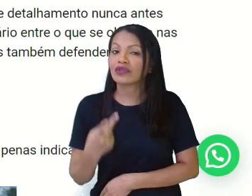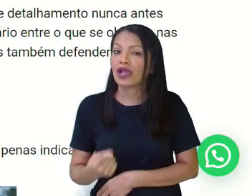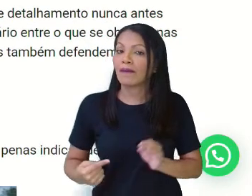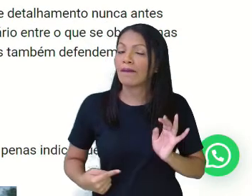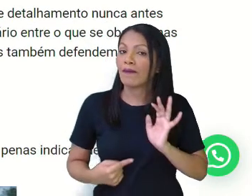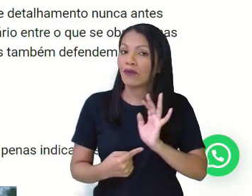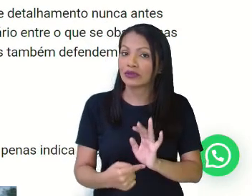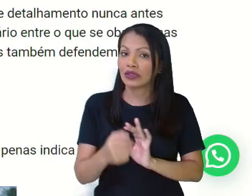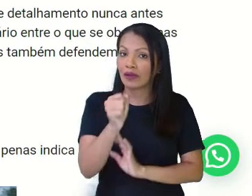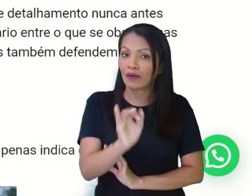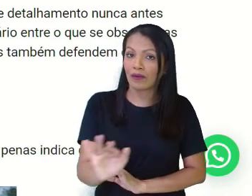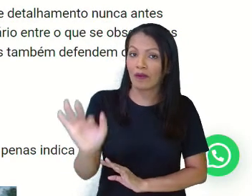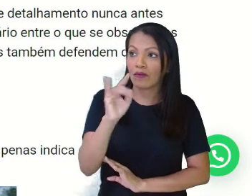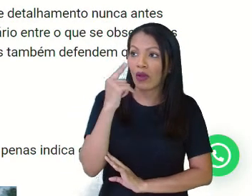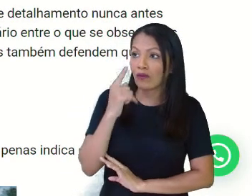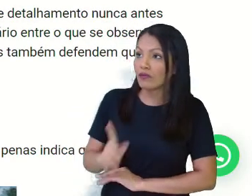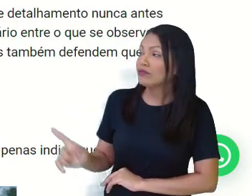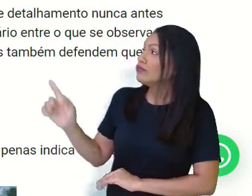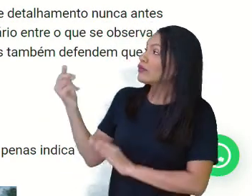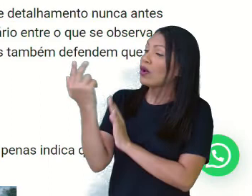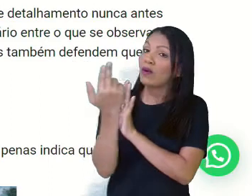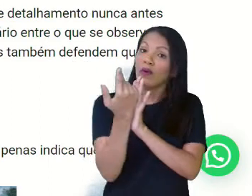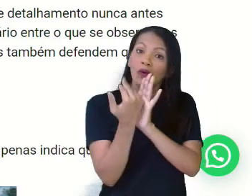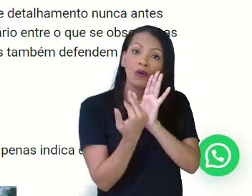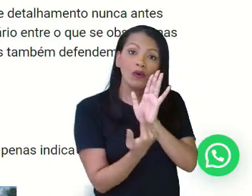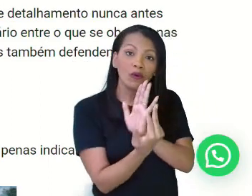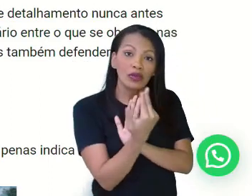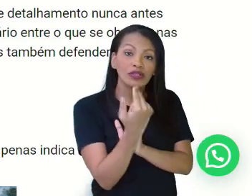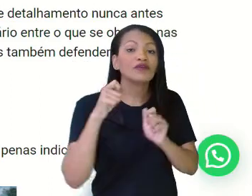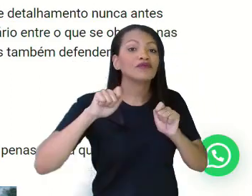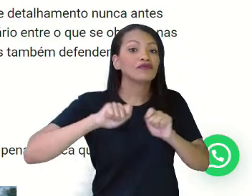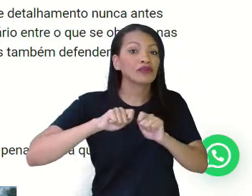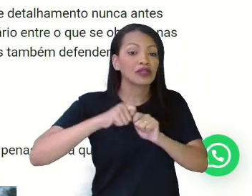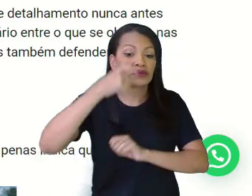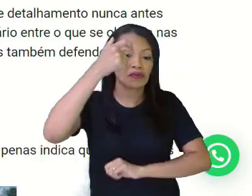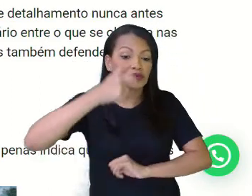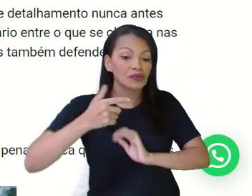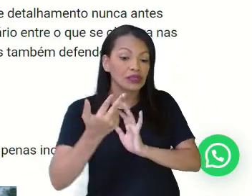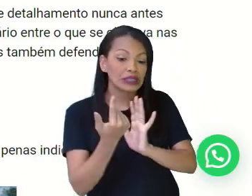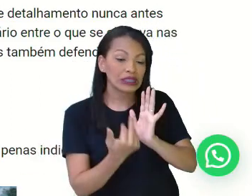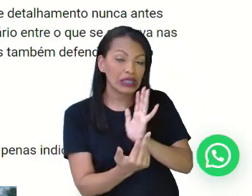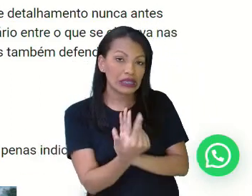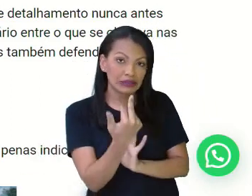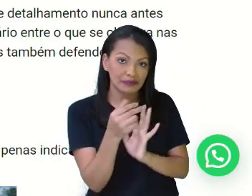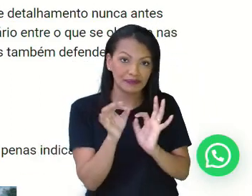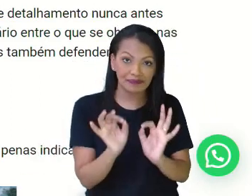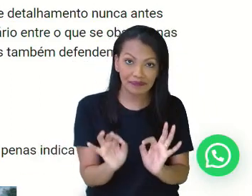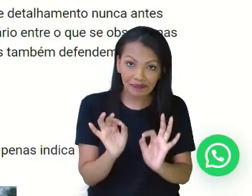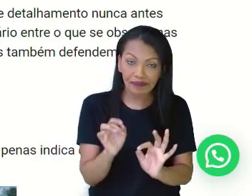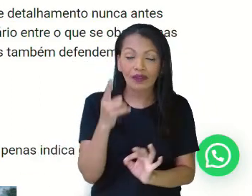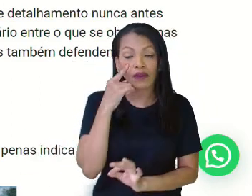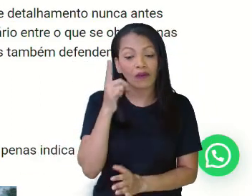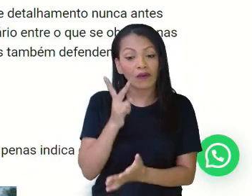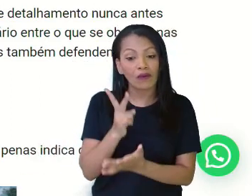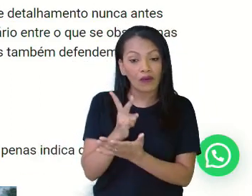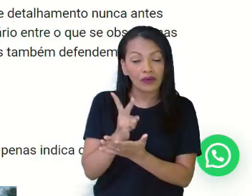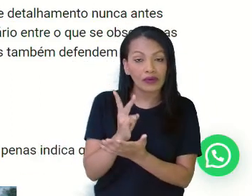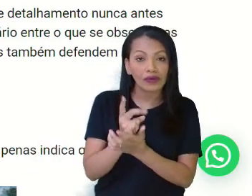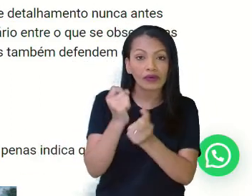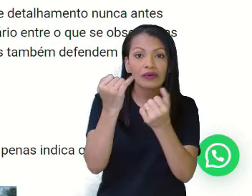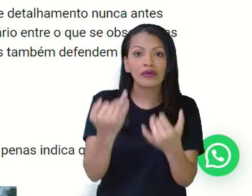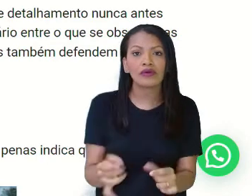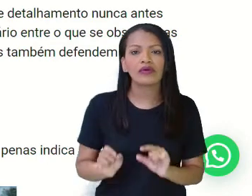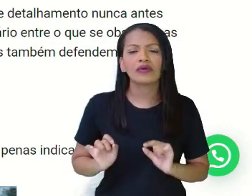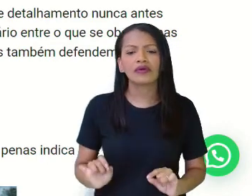na tela. Foi um desenho feito por um desenhista chamado Pepe. Aí a matéria continua falando o seguinte: